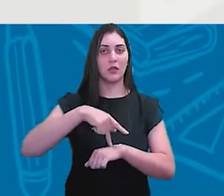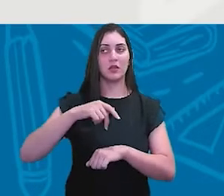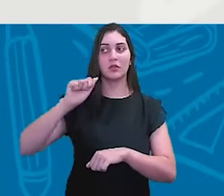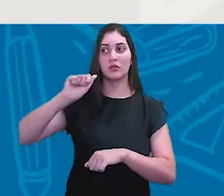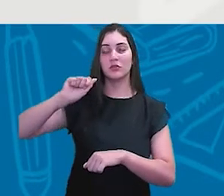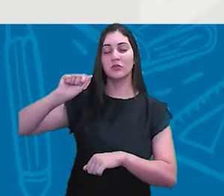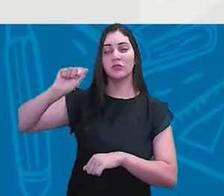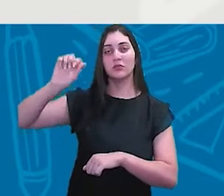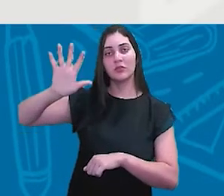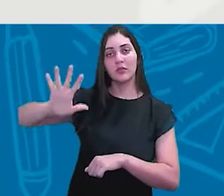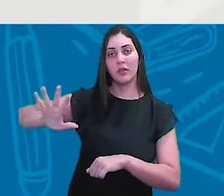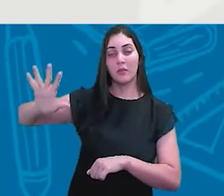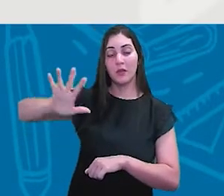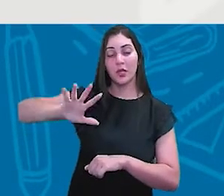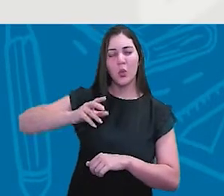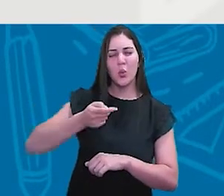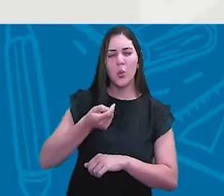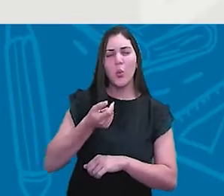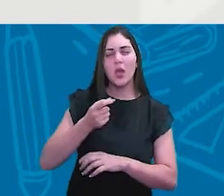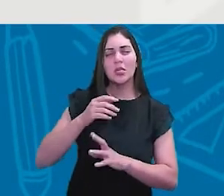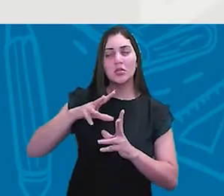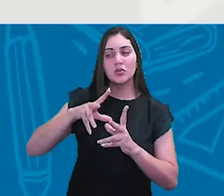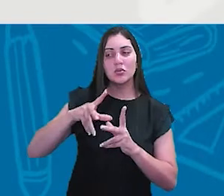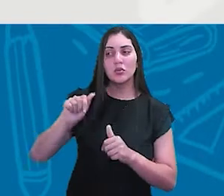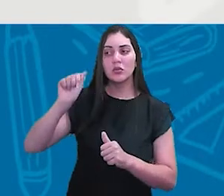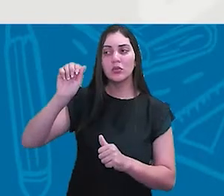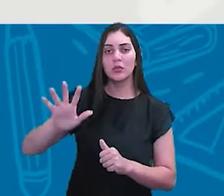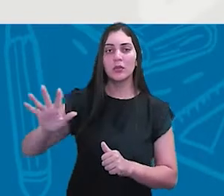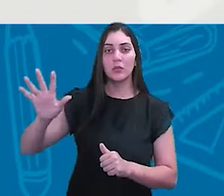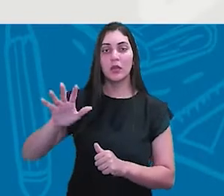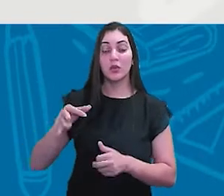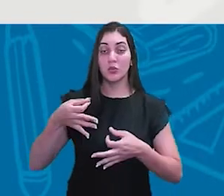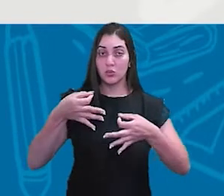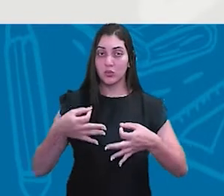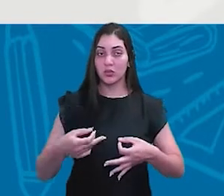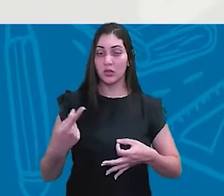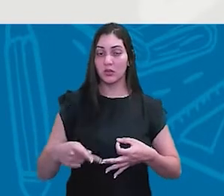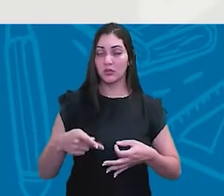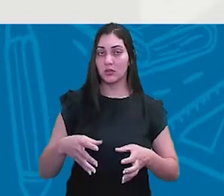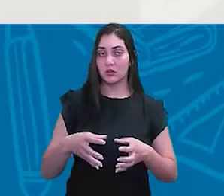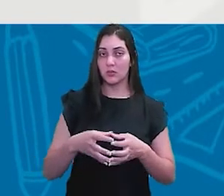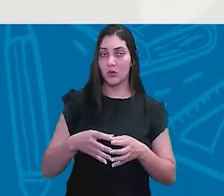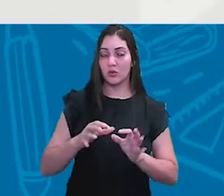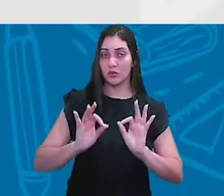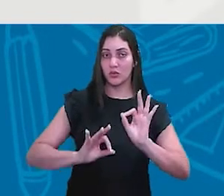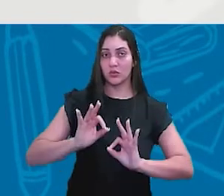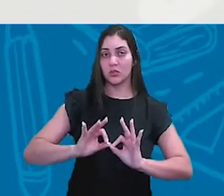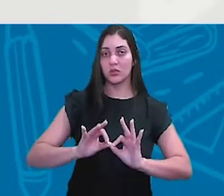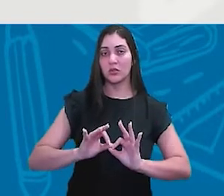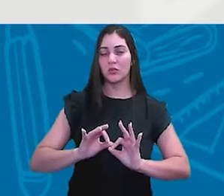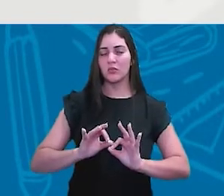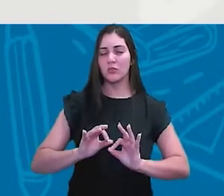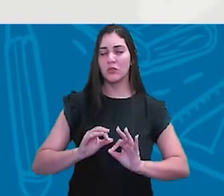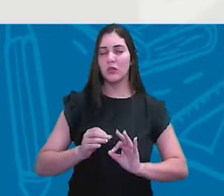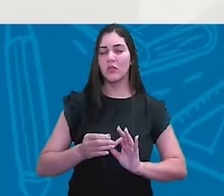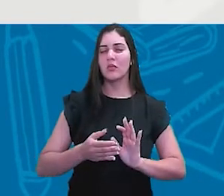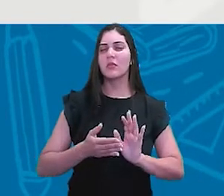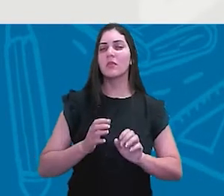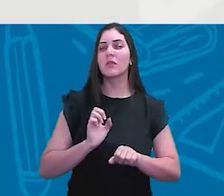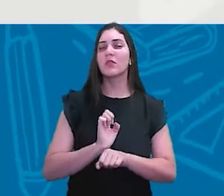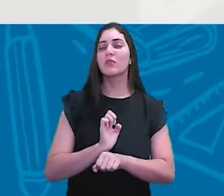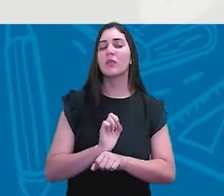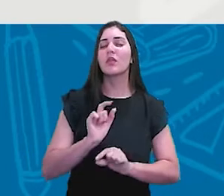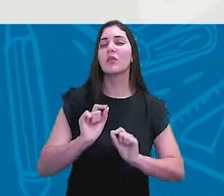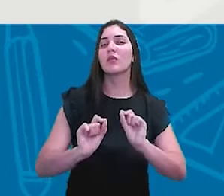toda a América. E o correto, né, nesse bloco, se espera, dessa organização, é que ela